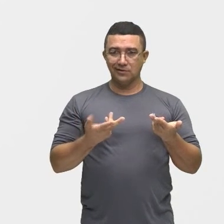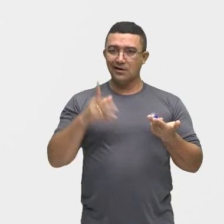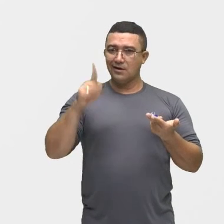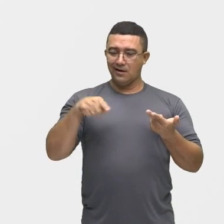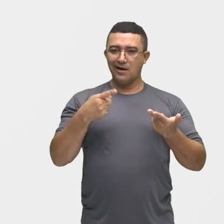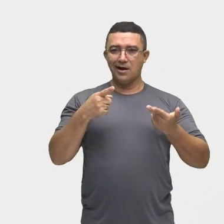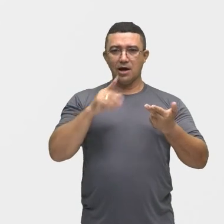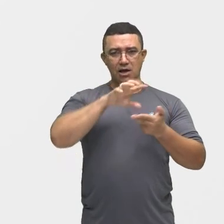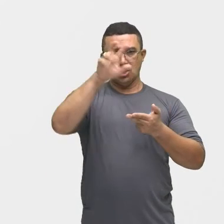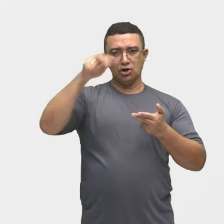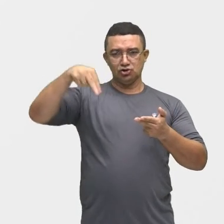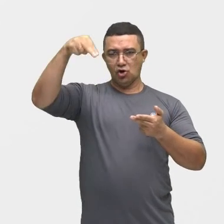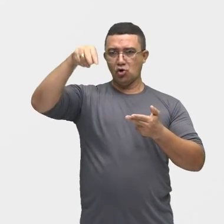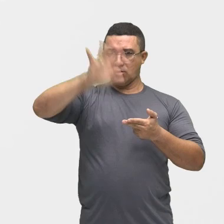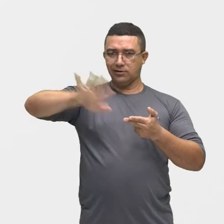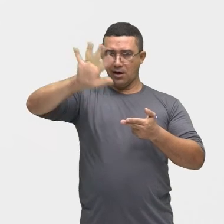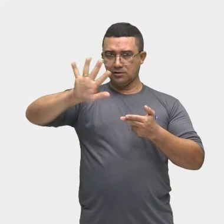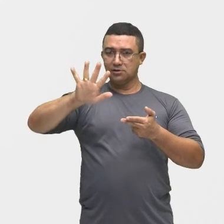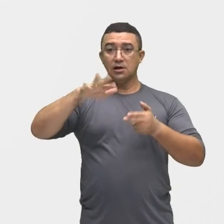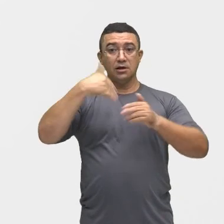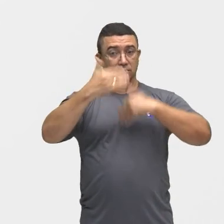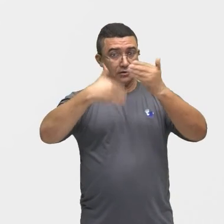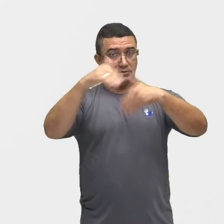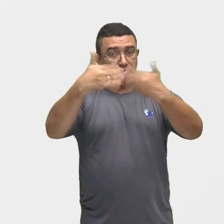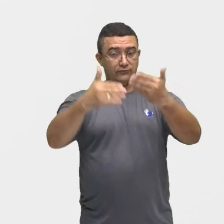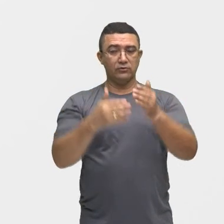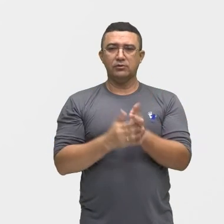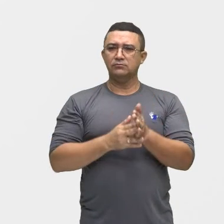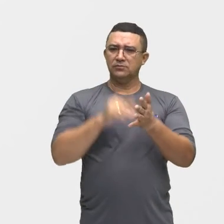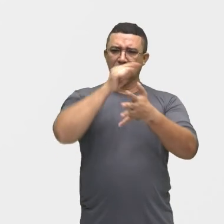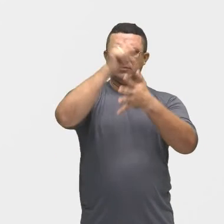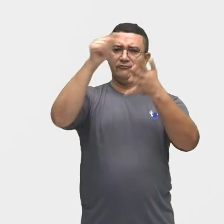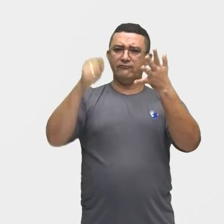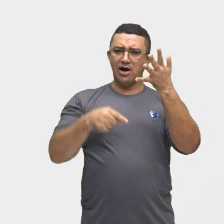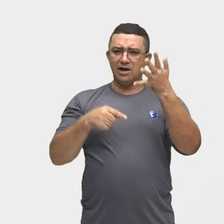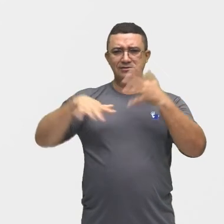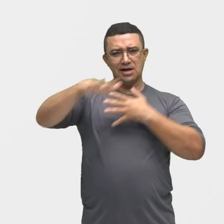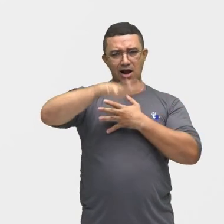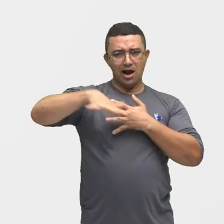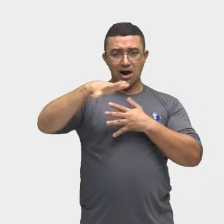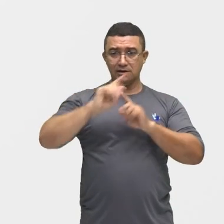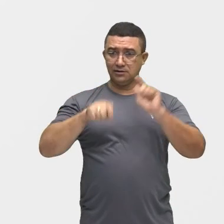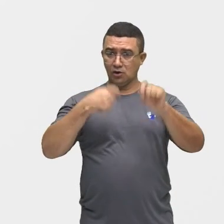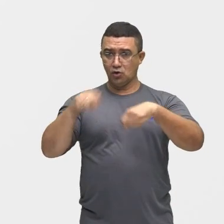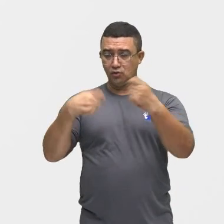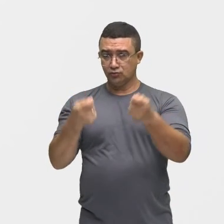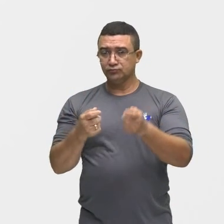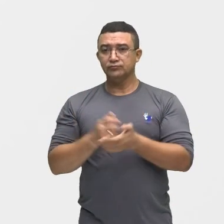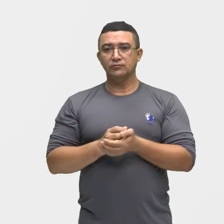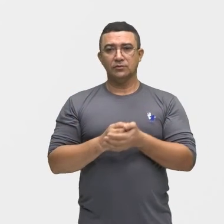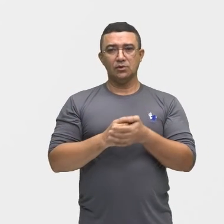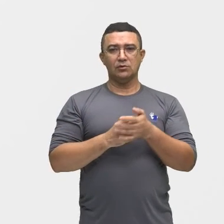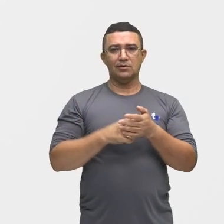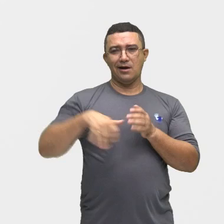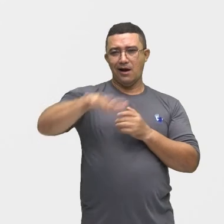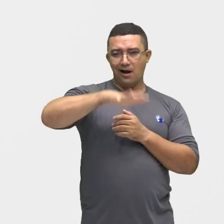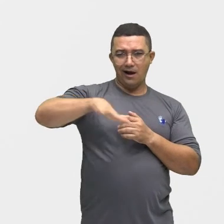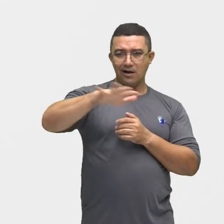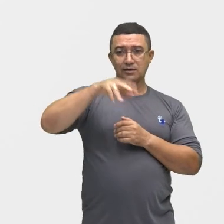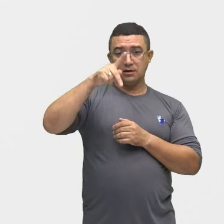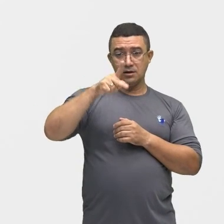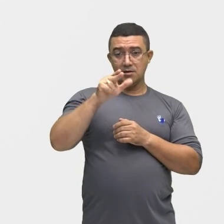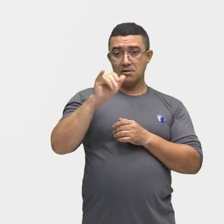se desenvolva aí em vários setores da economia, né? Tanto no setor primário, no